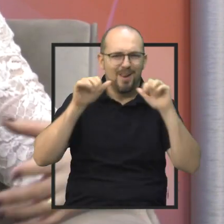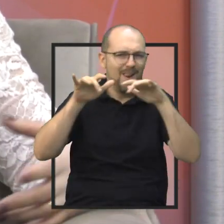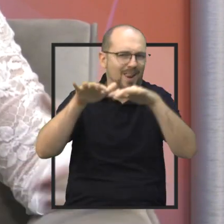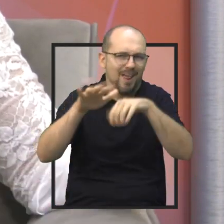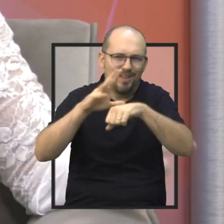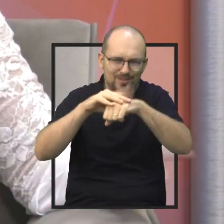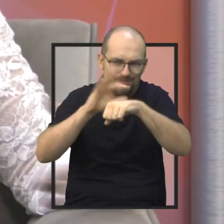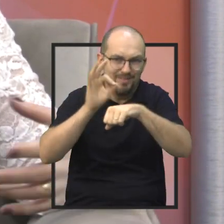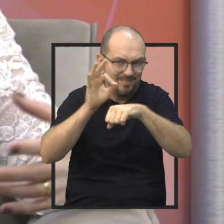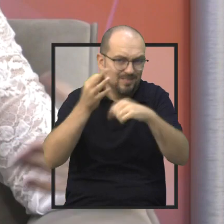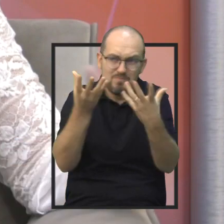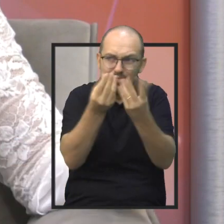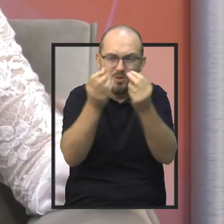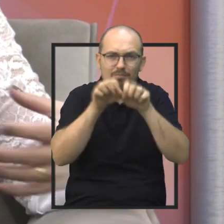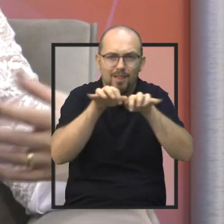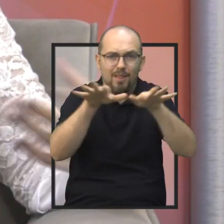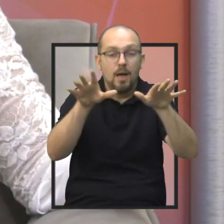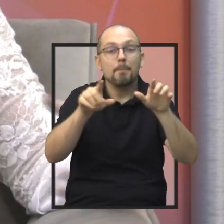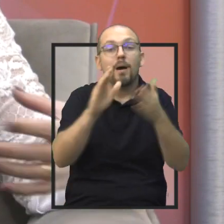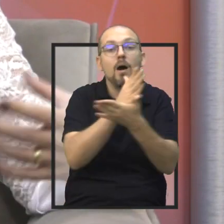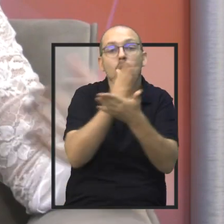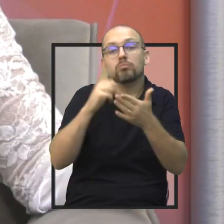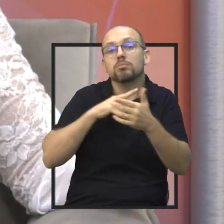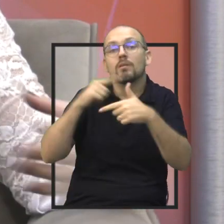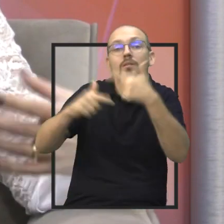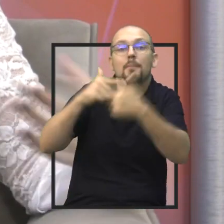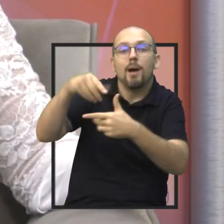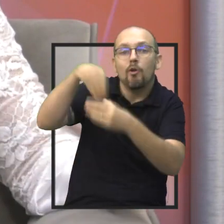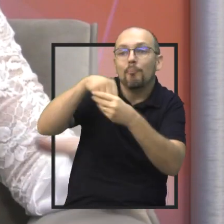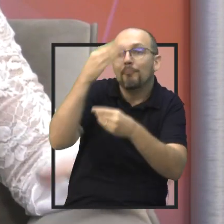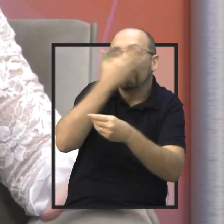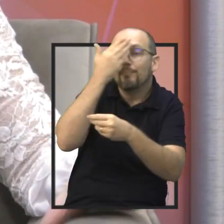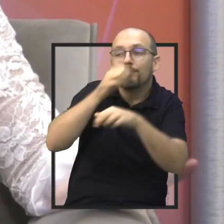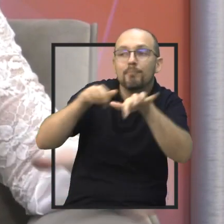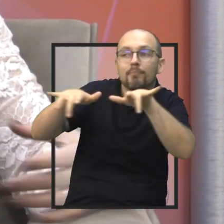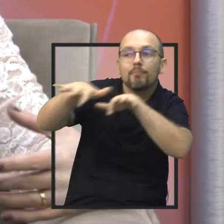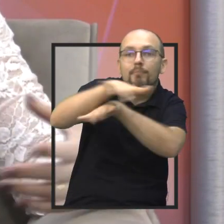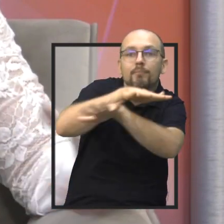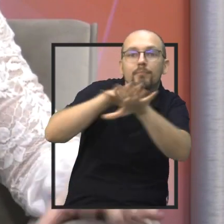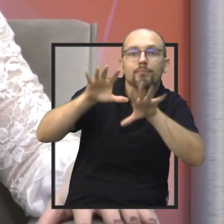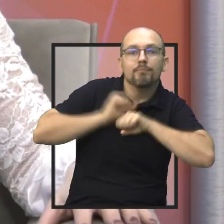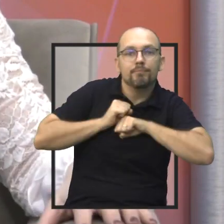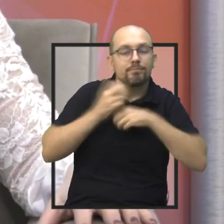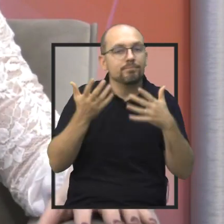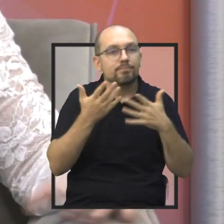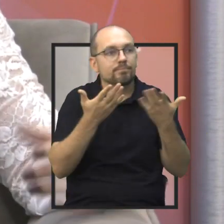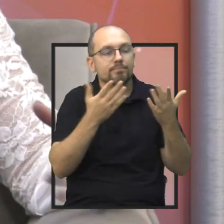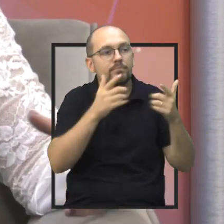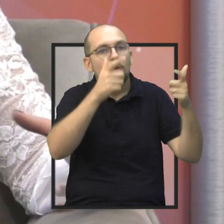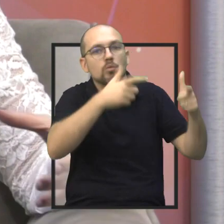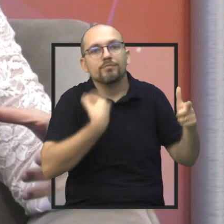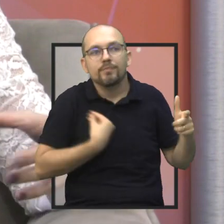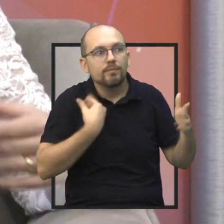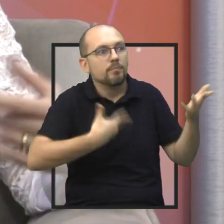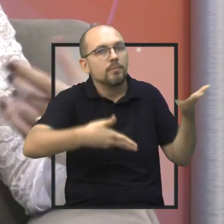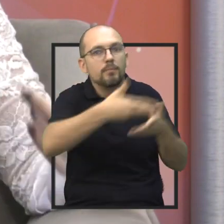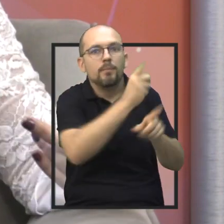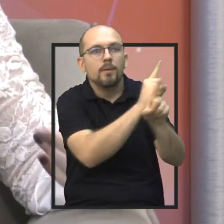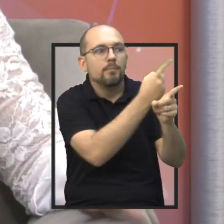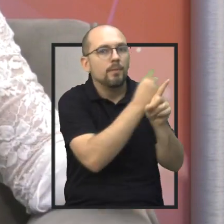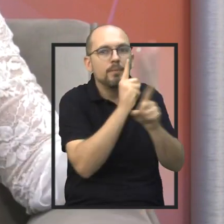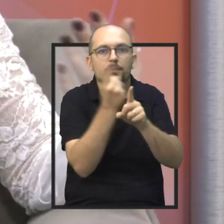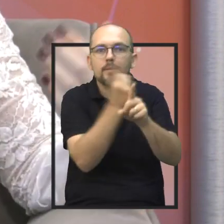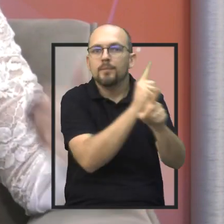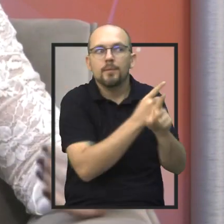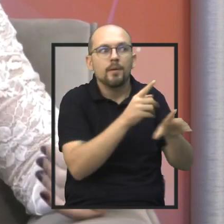mais leves que estão nas residências e as pessoas no trabalho, as pessoas estão circulando e continuam suas rotinas e as pessoas se